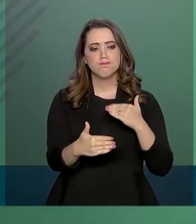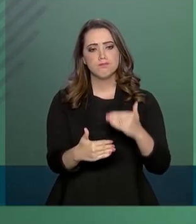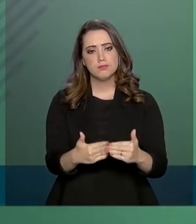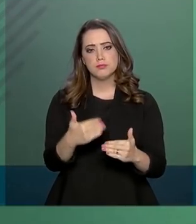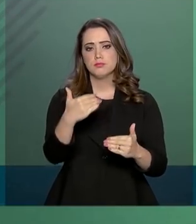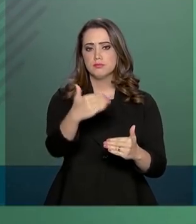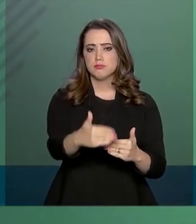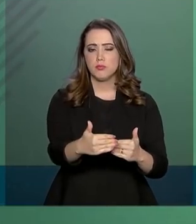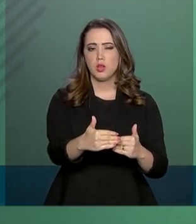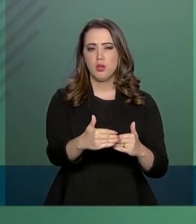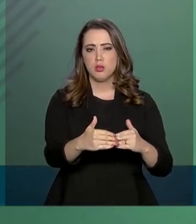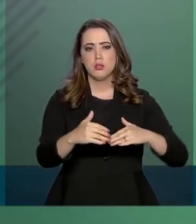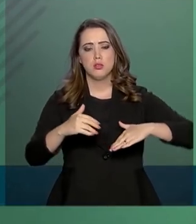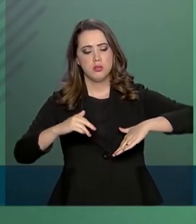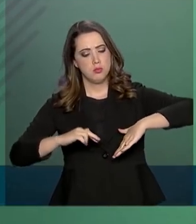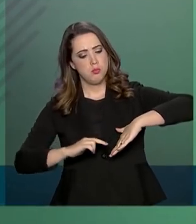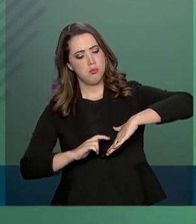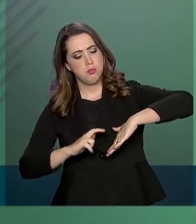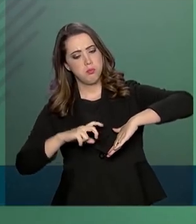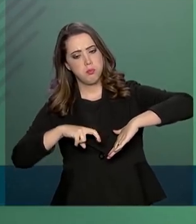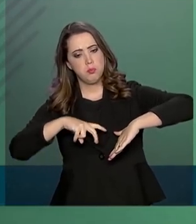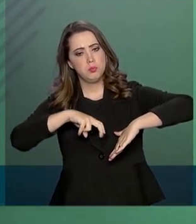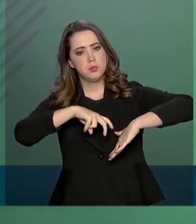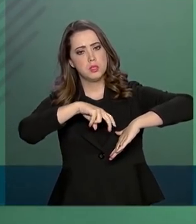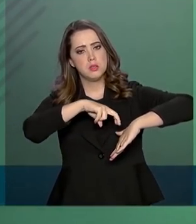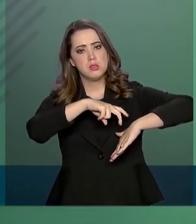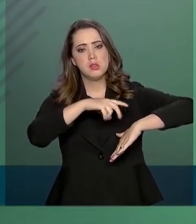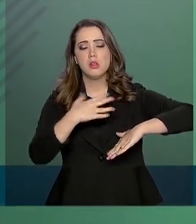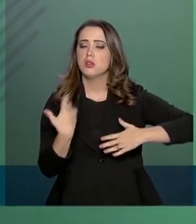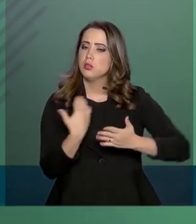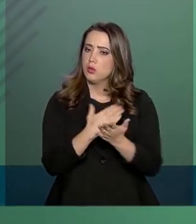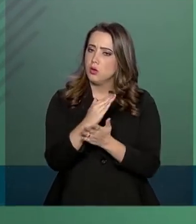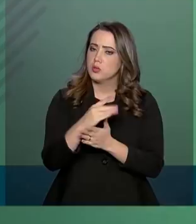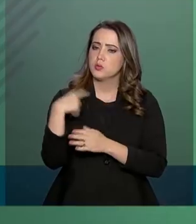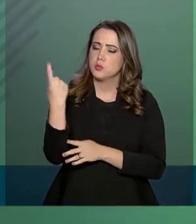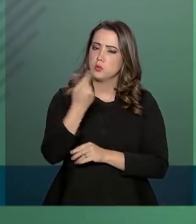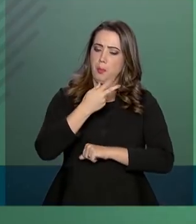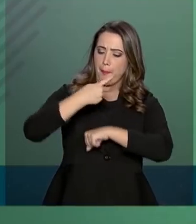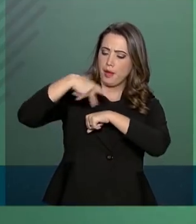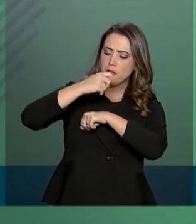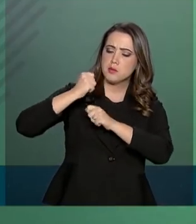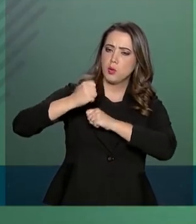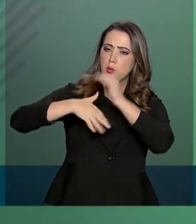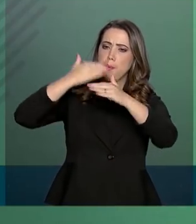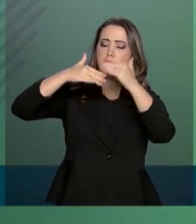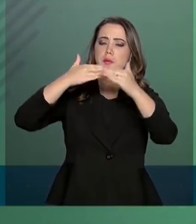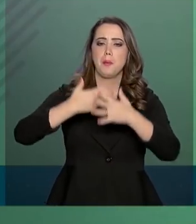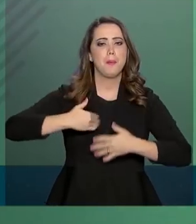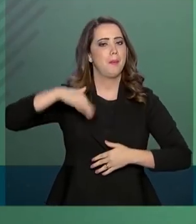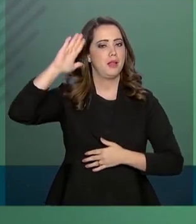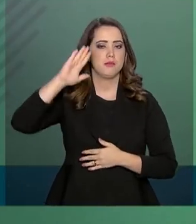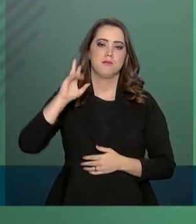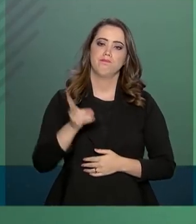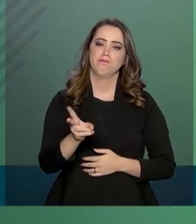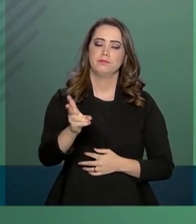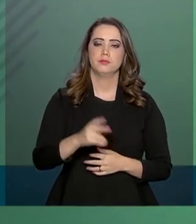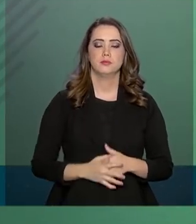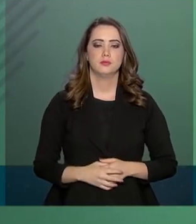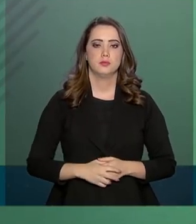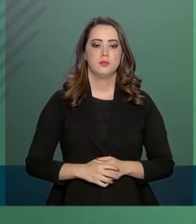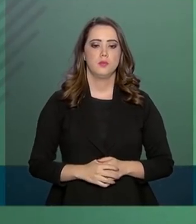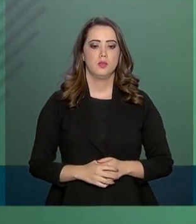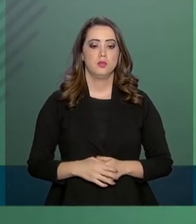devemos alçar a fim de que o nosso país possa progress ar ainda mais o